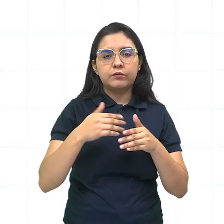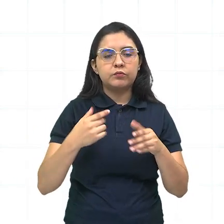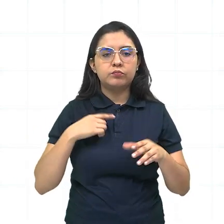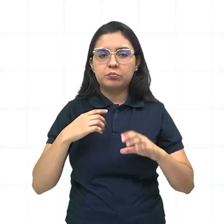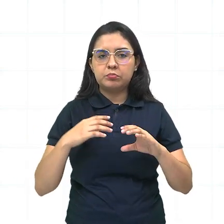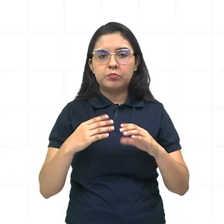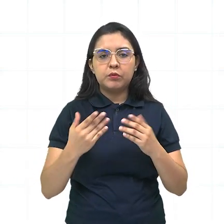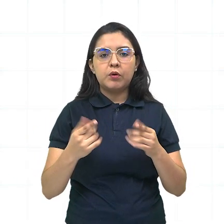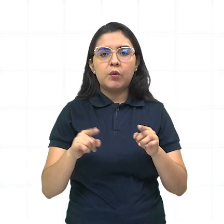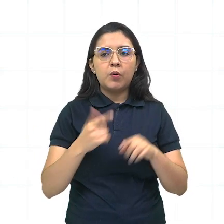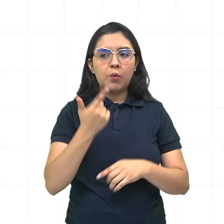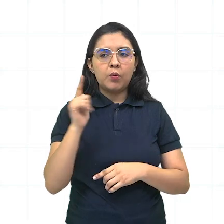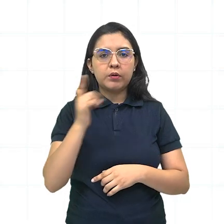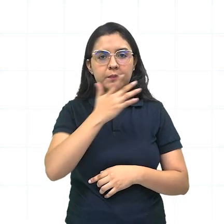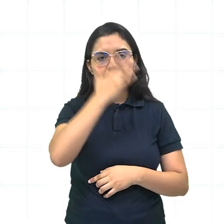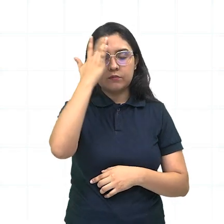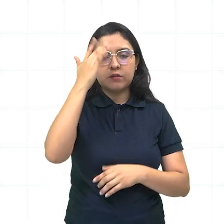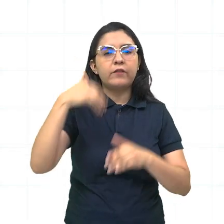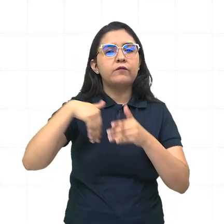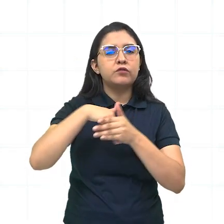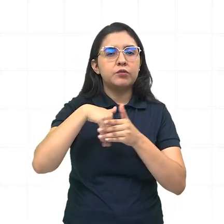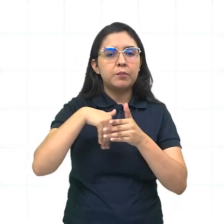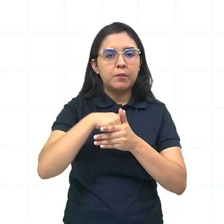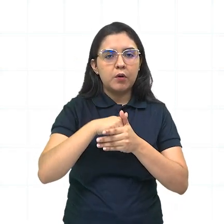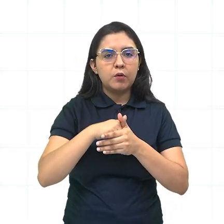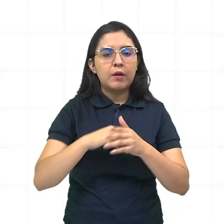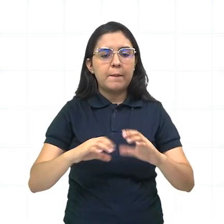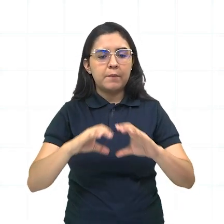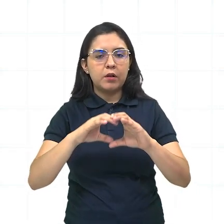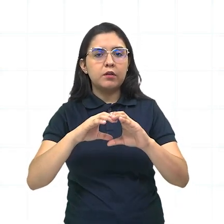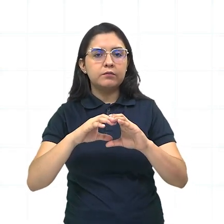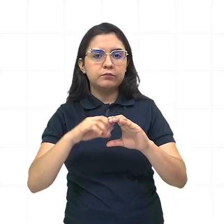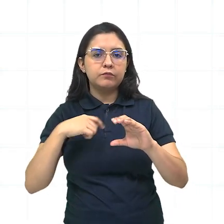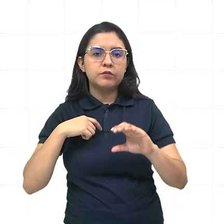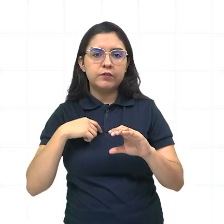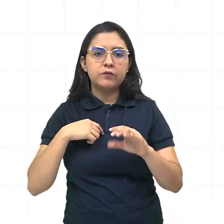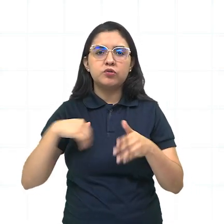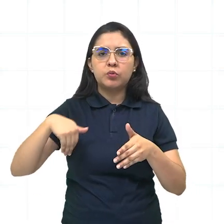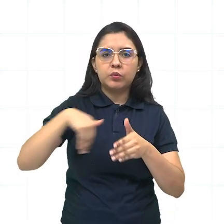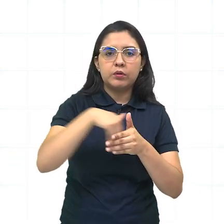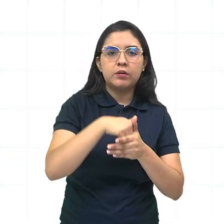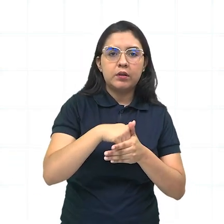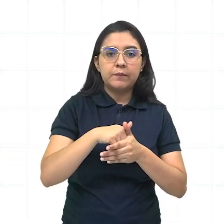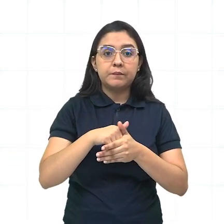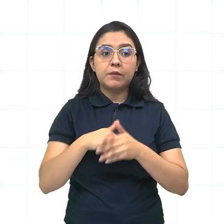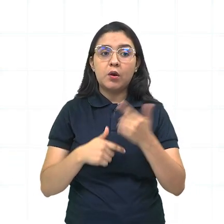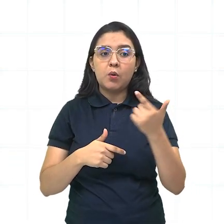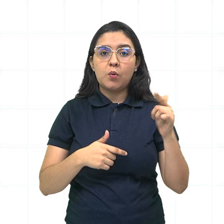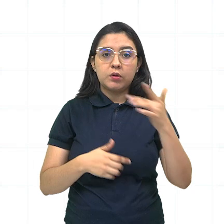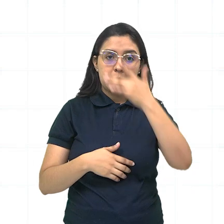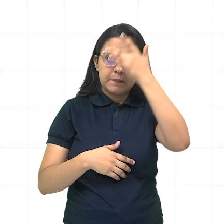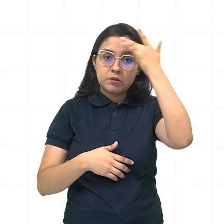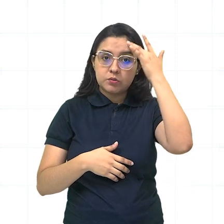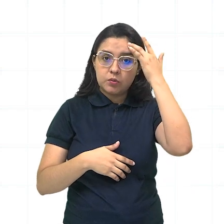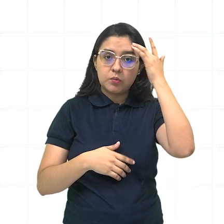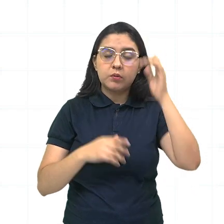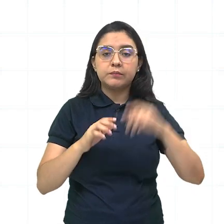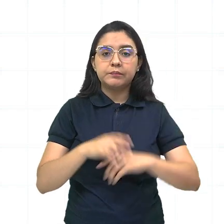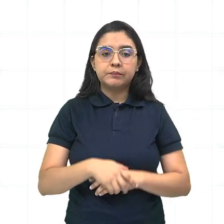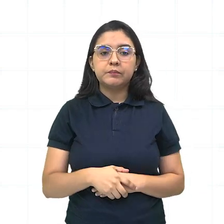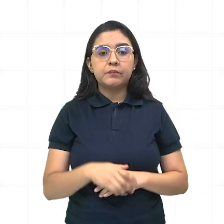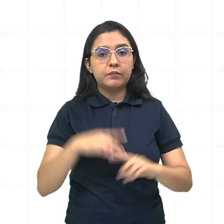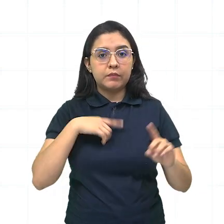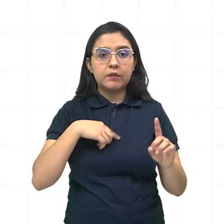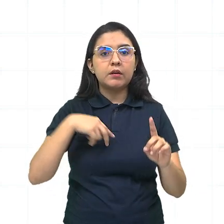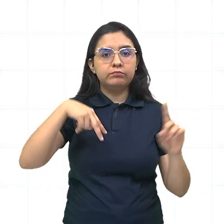veio o outro, né? Você estava jogando futebol, foi chutar a bola, mas veio o outro no carrinho direto